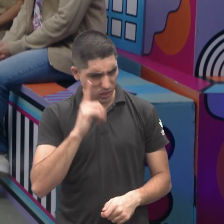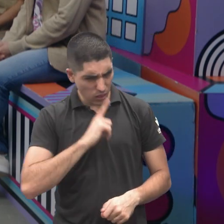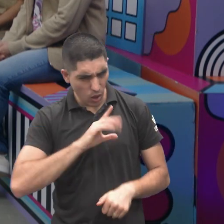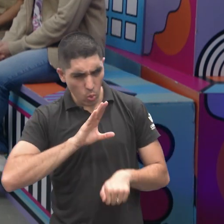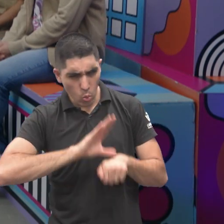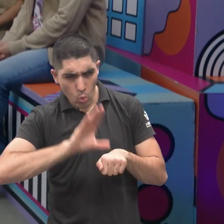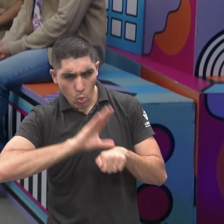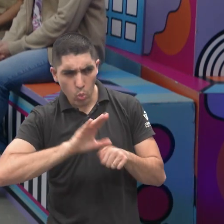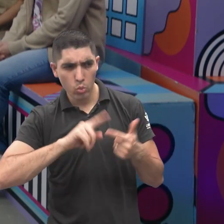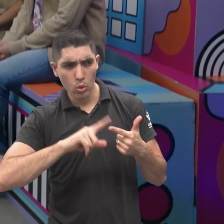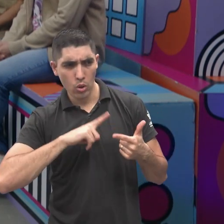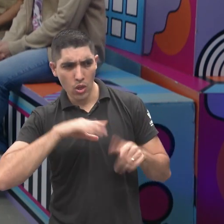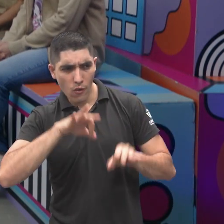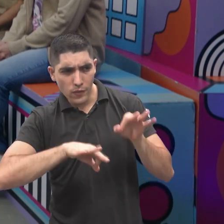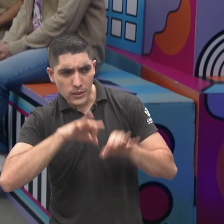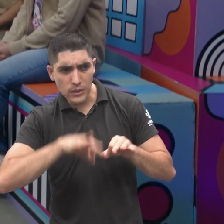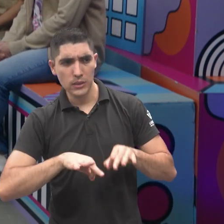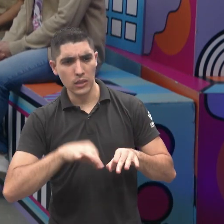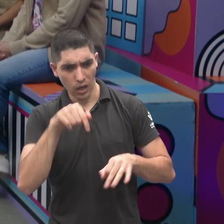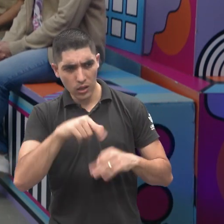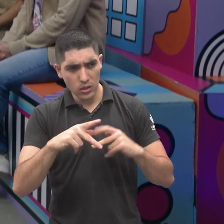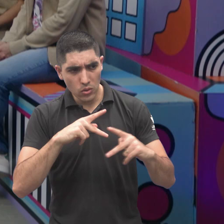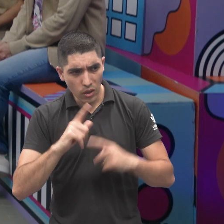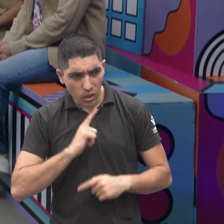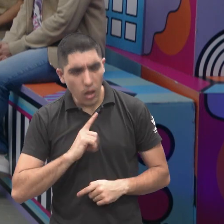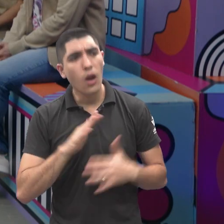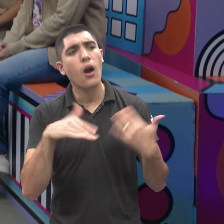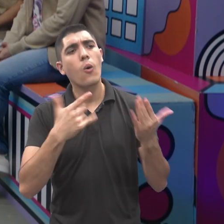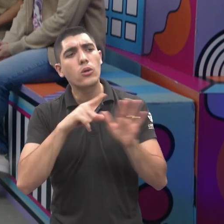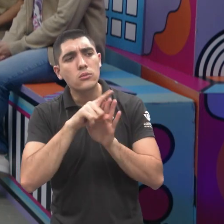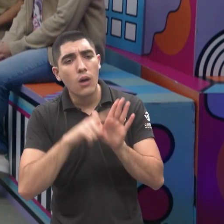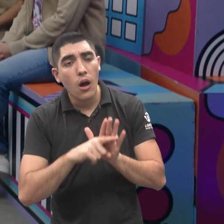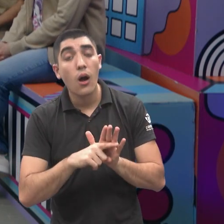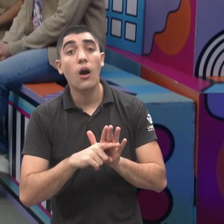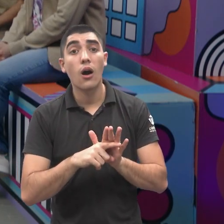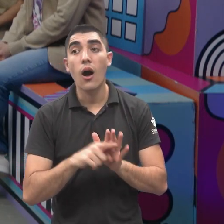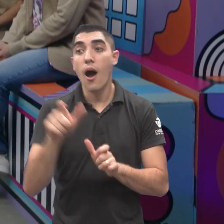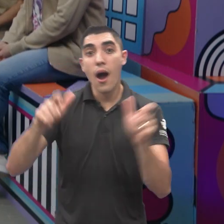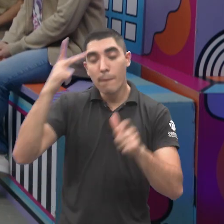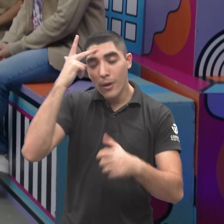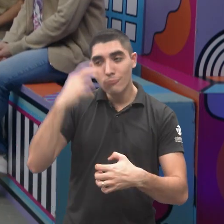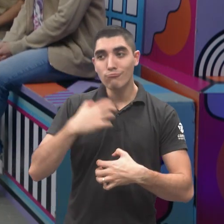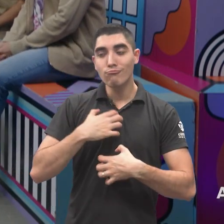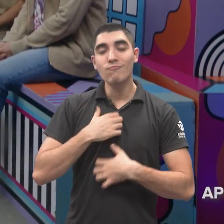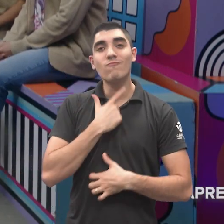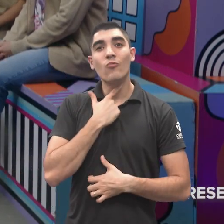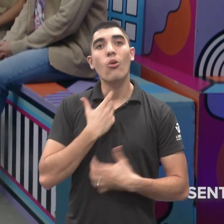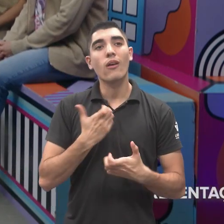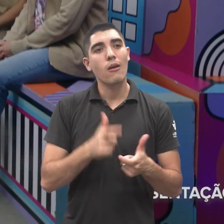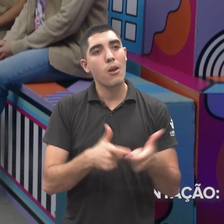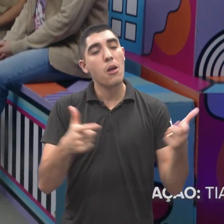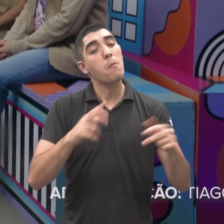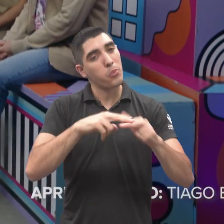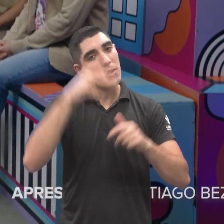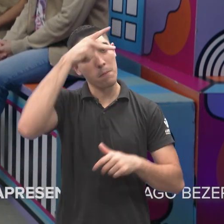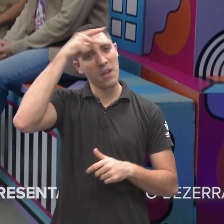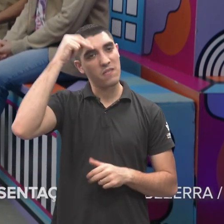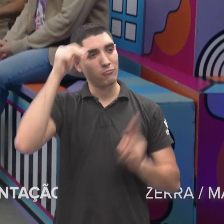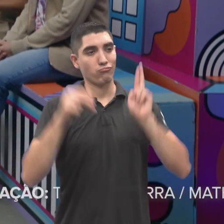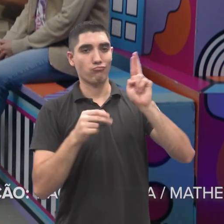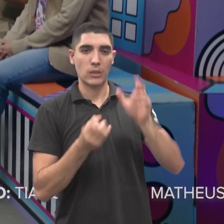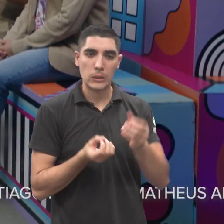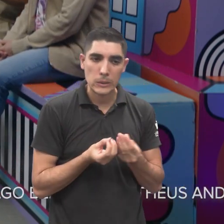cursos e oficinas culturais na cidade? Onde pesquisar? Às vezes é uma sementinha que a gente planta e que vem do incentivo do poder público. Muito legal, é